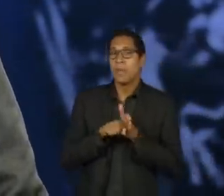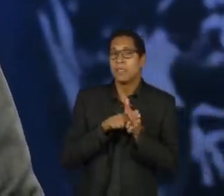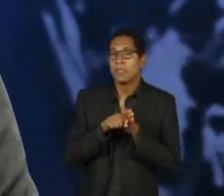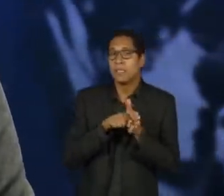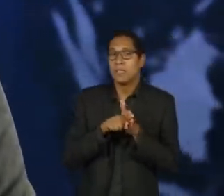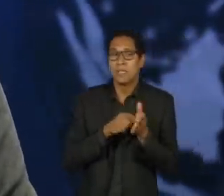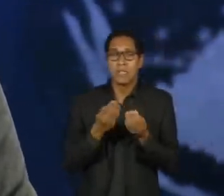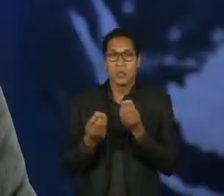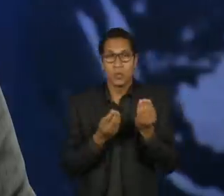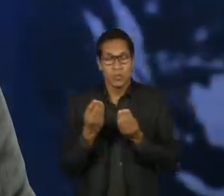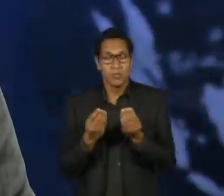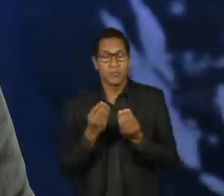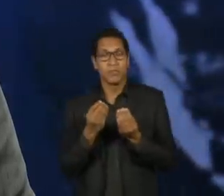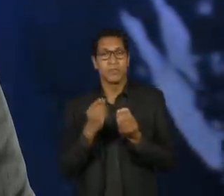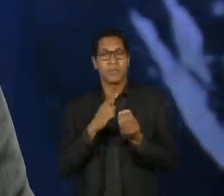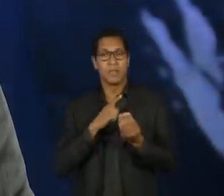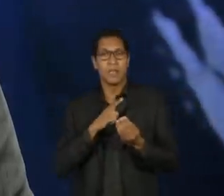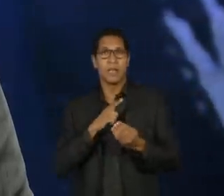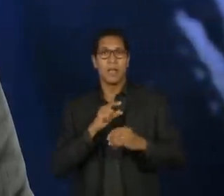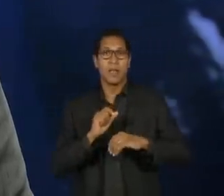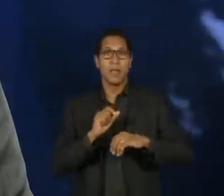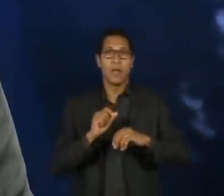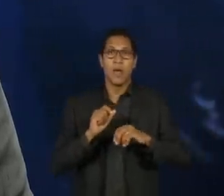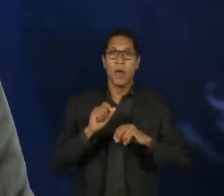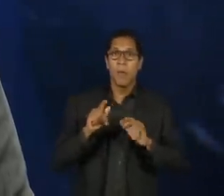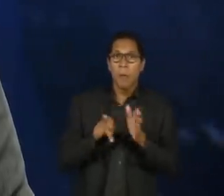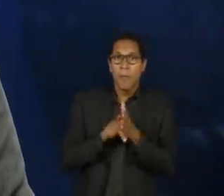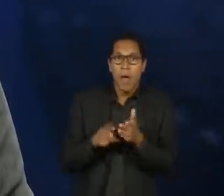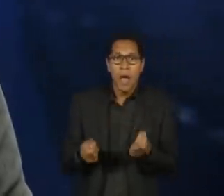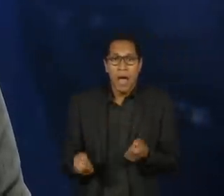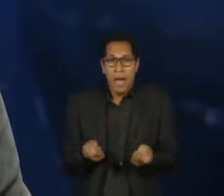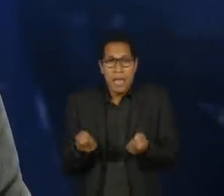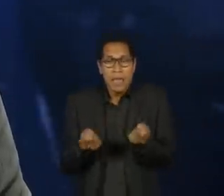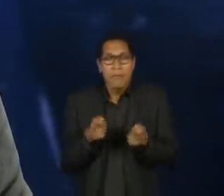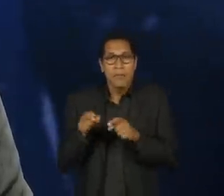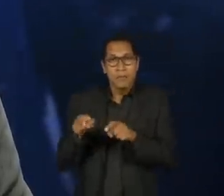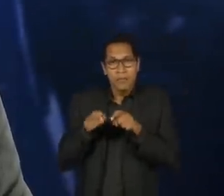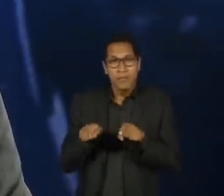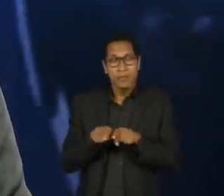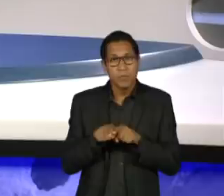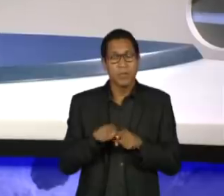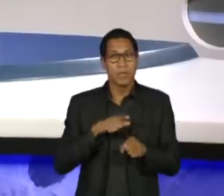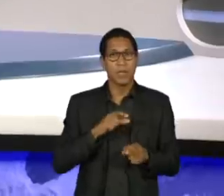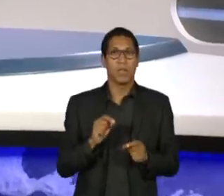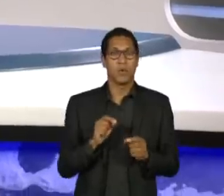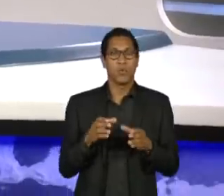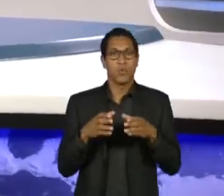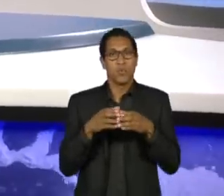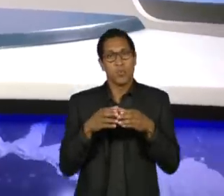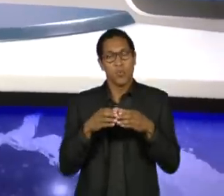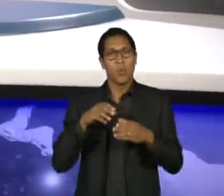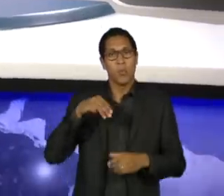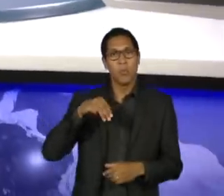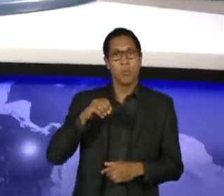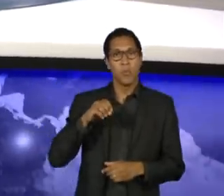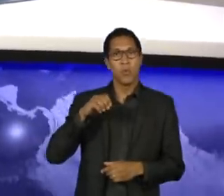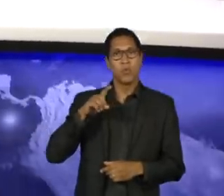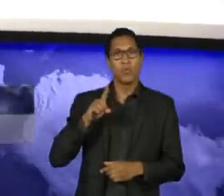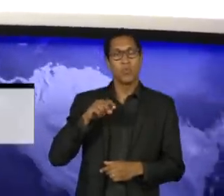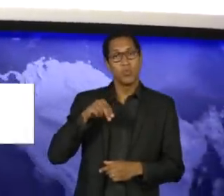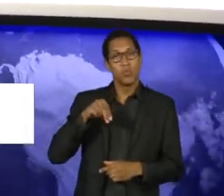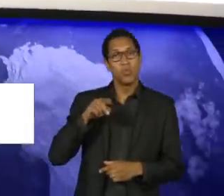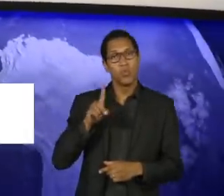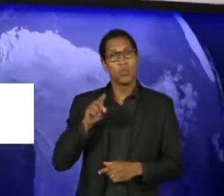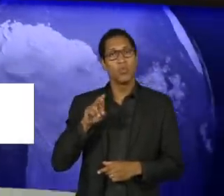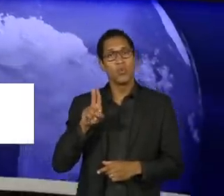da Fiocruz que mostra o impacto da poluição do garimpo na comunidade Munduruku. E ainda a doença de